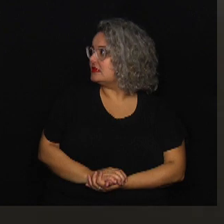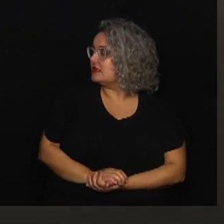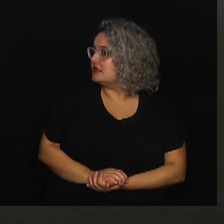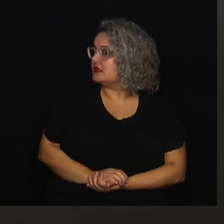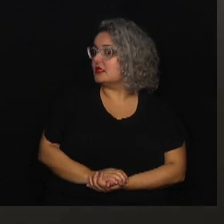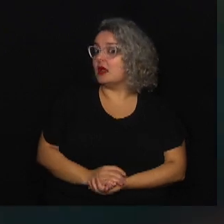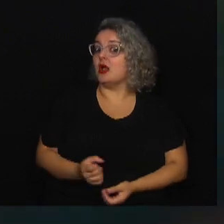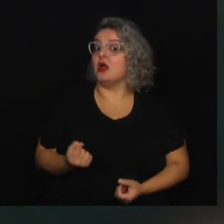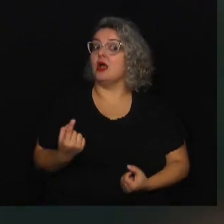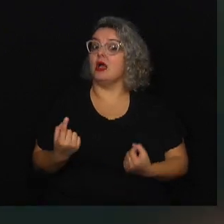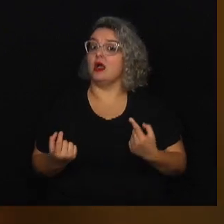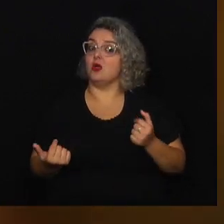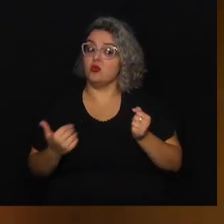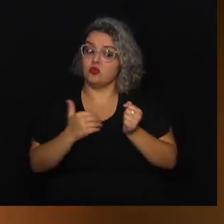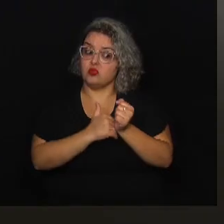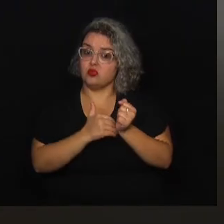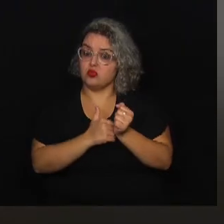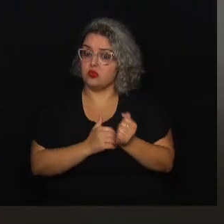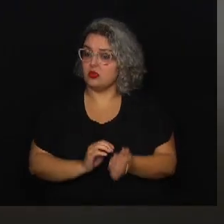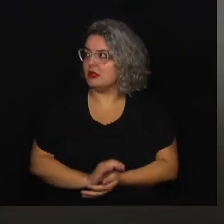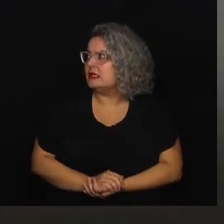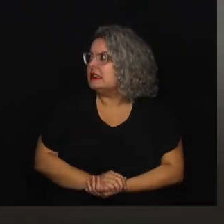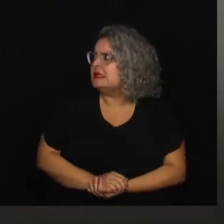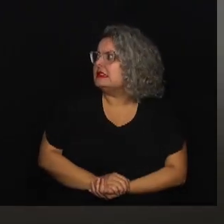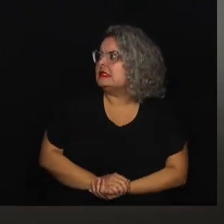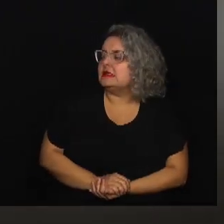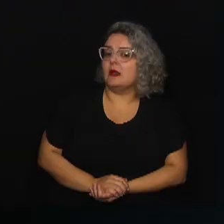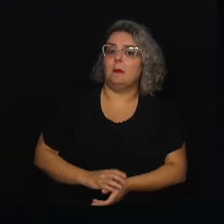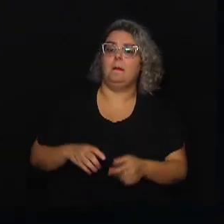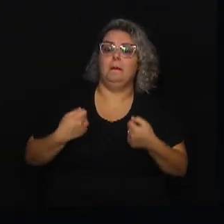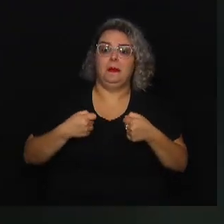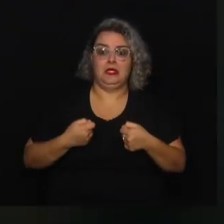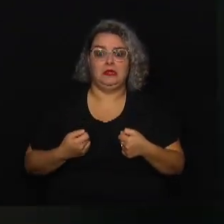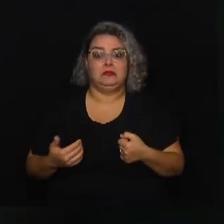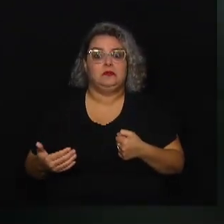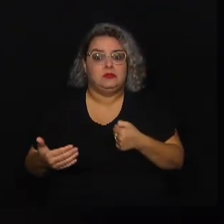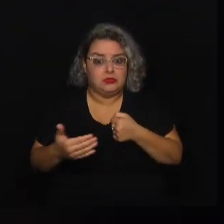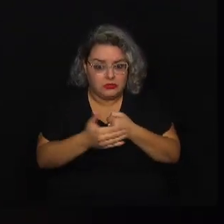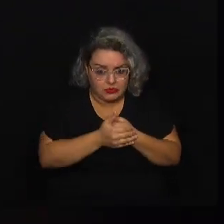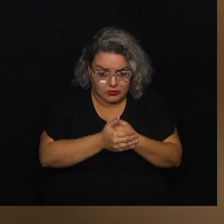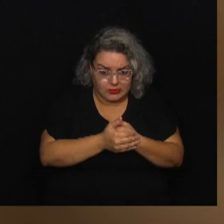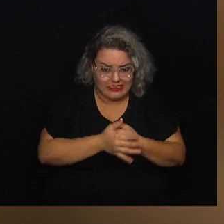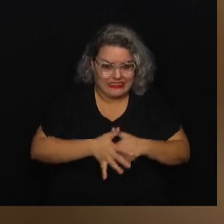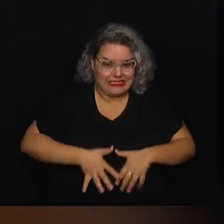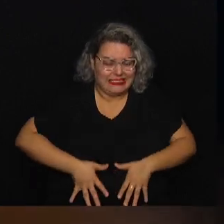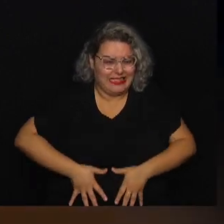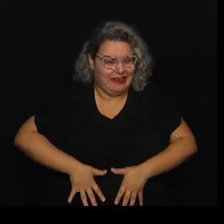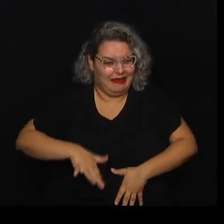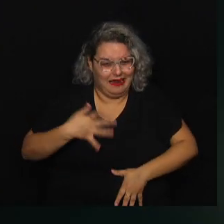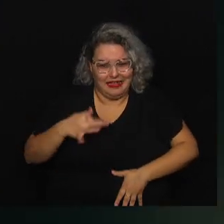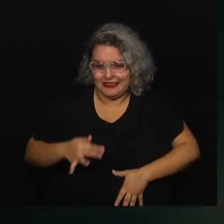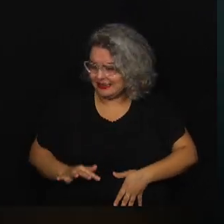Alguns segredos devem permanecer escondidos.